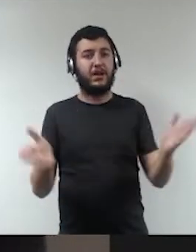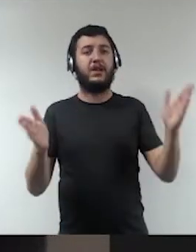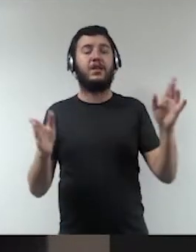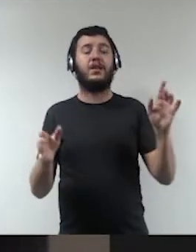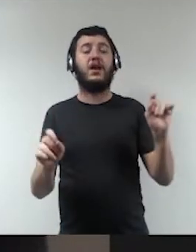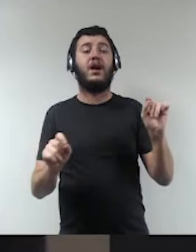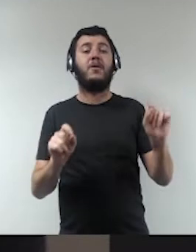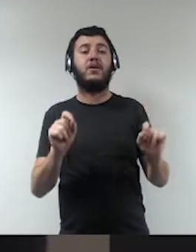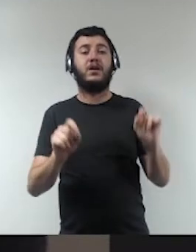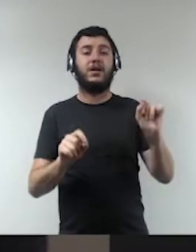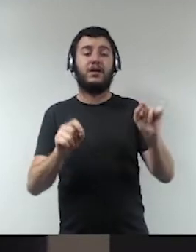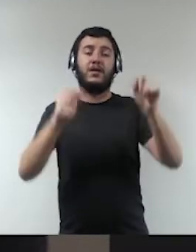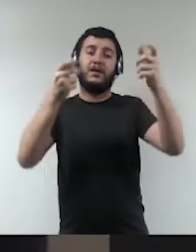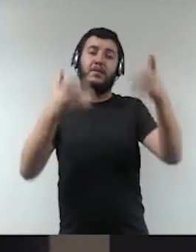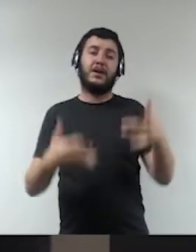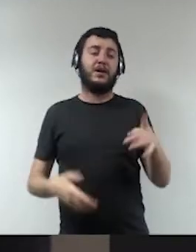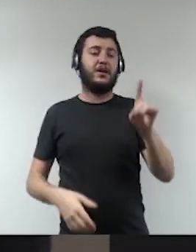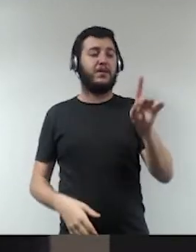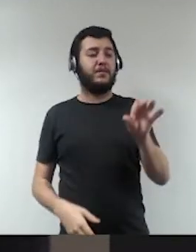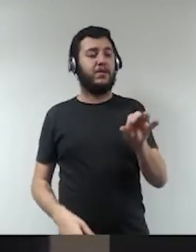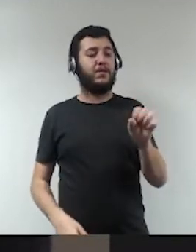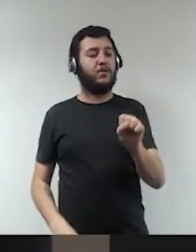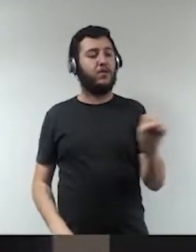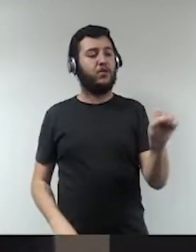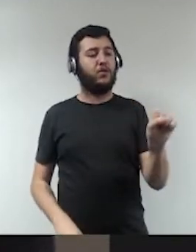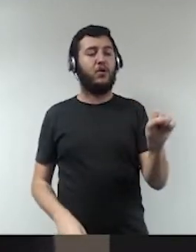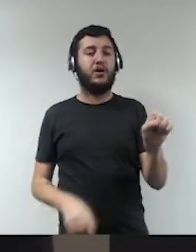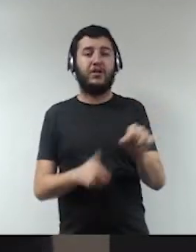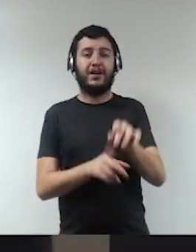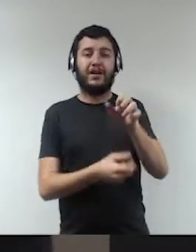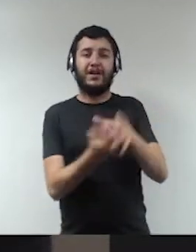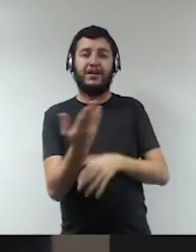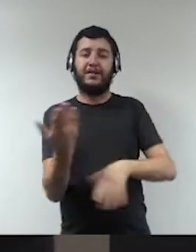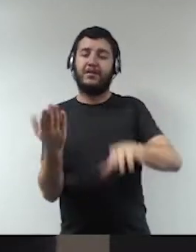a nossa Constituição de 88, que trouxe um